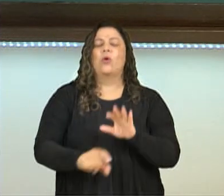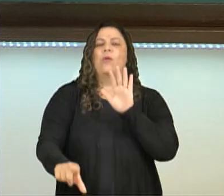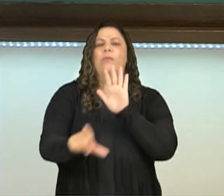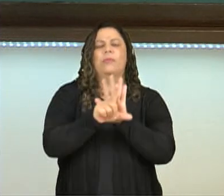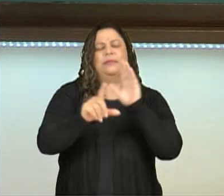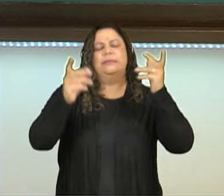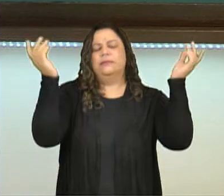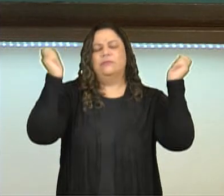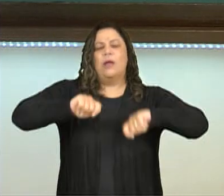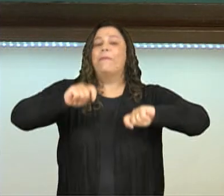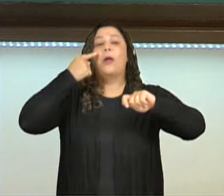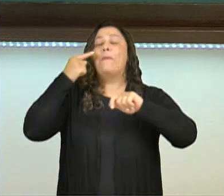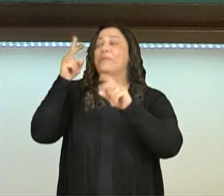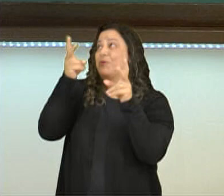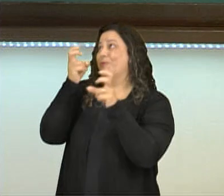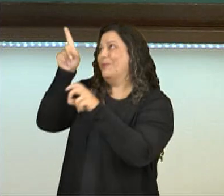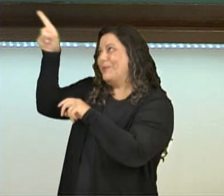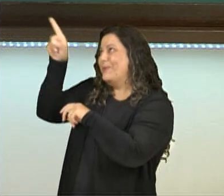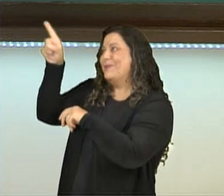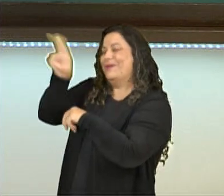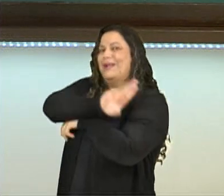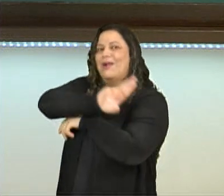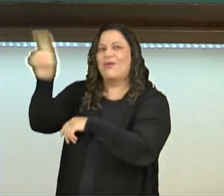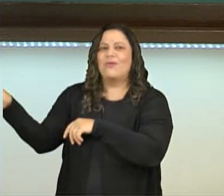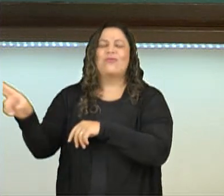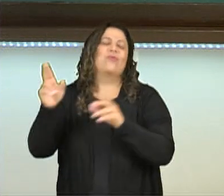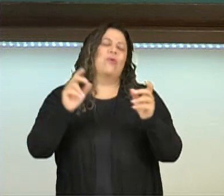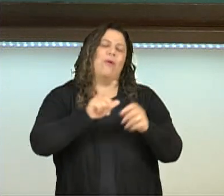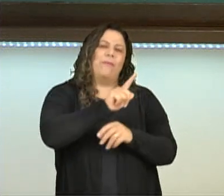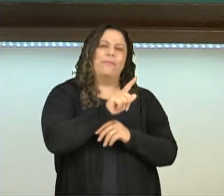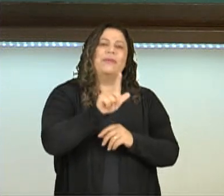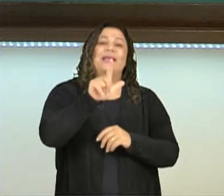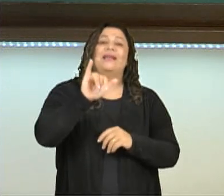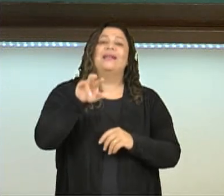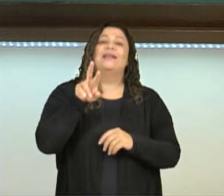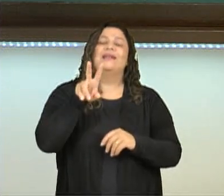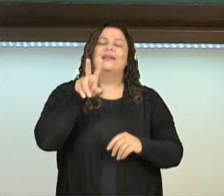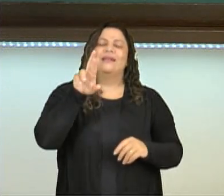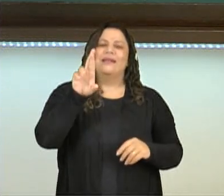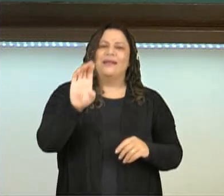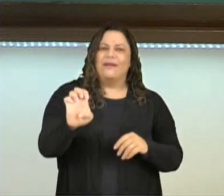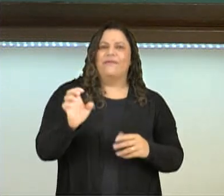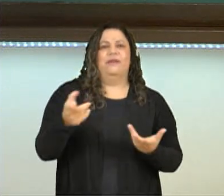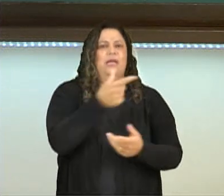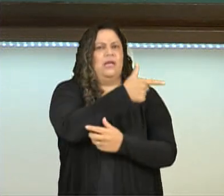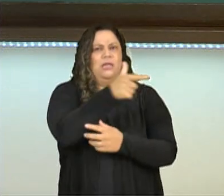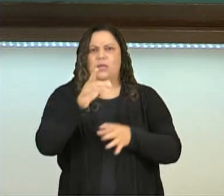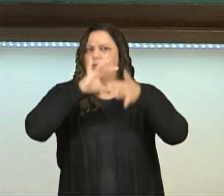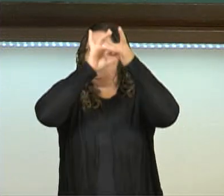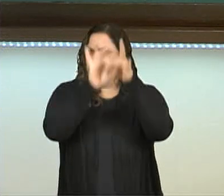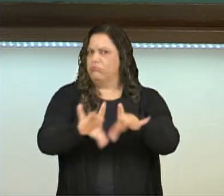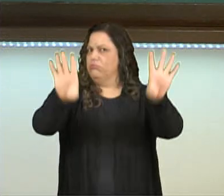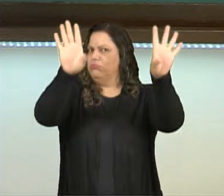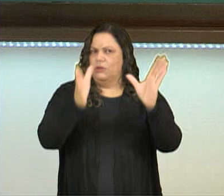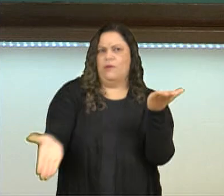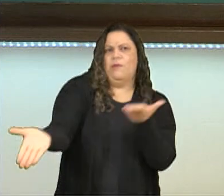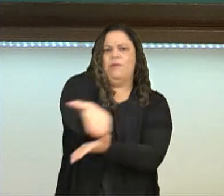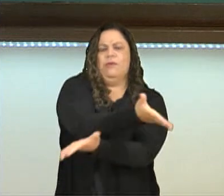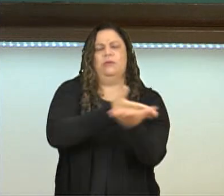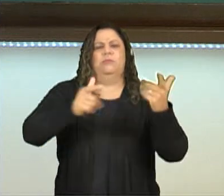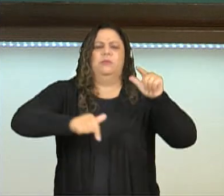o comércio, só que não se libera outros níveis. Você não tem liberdade de circulação para que as